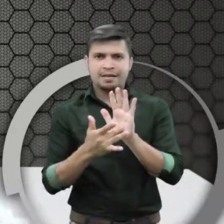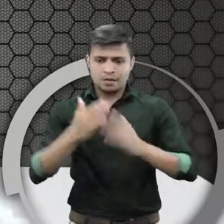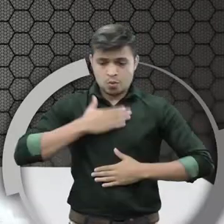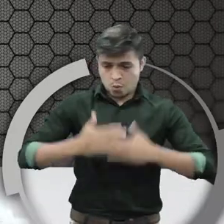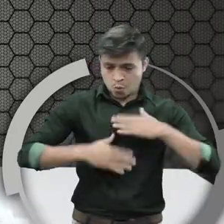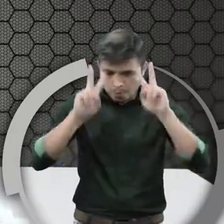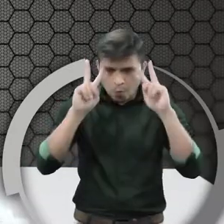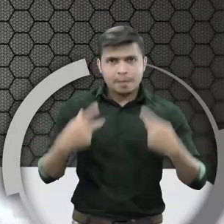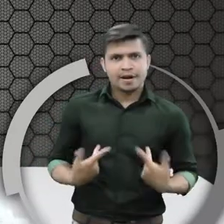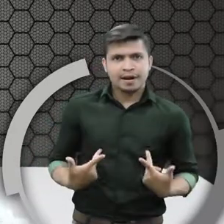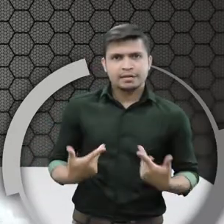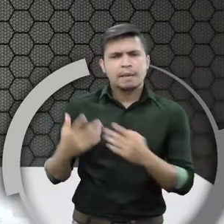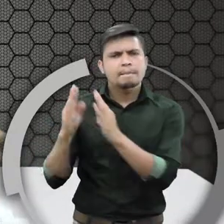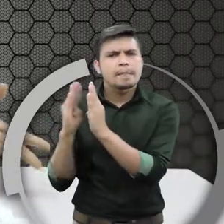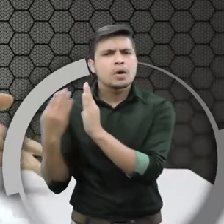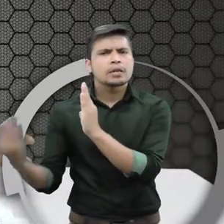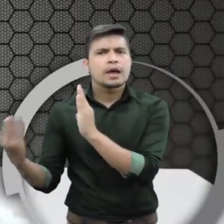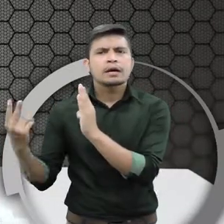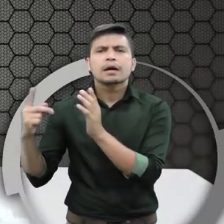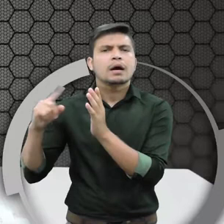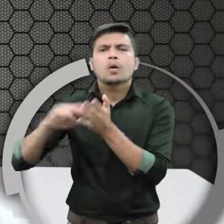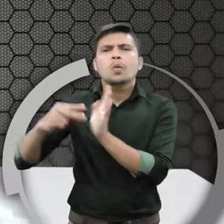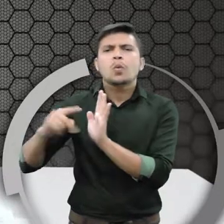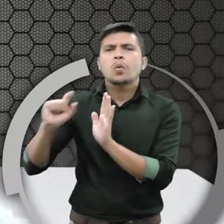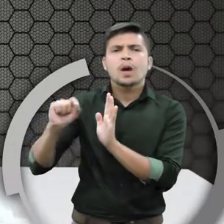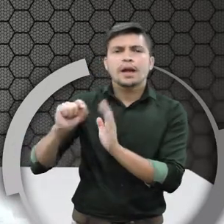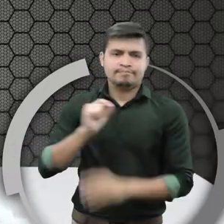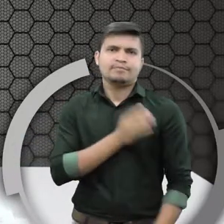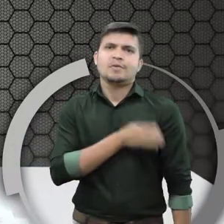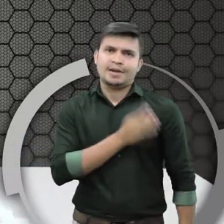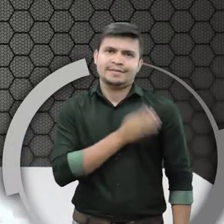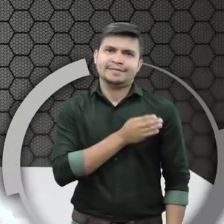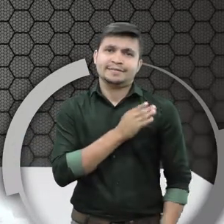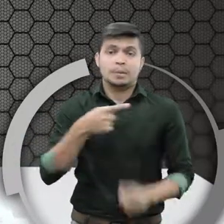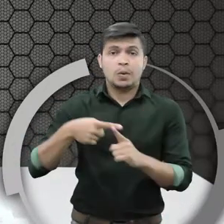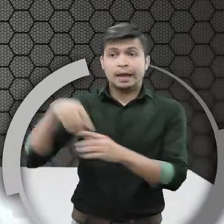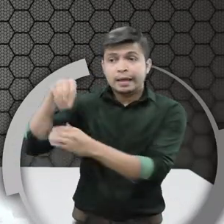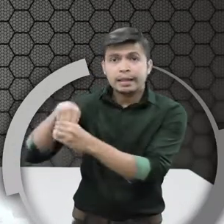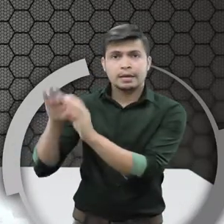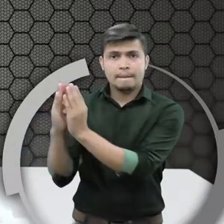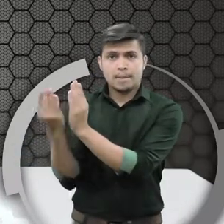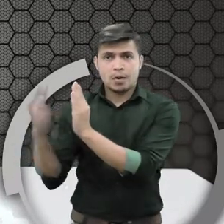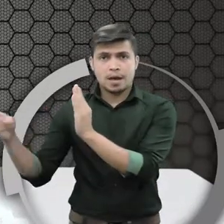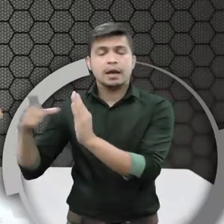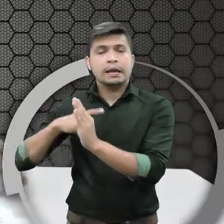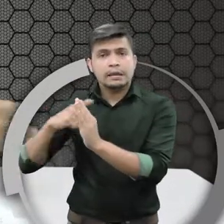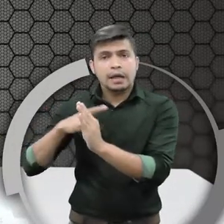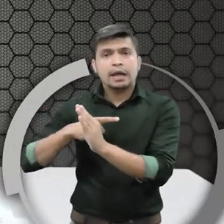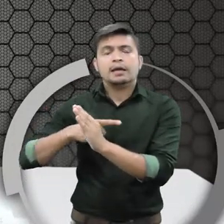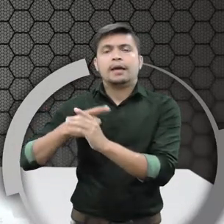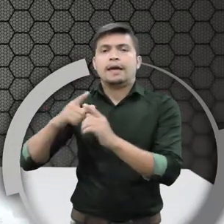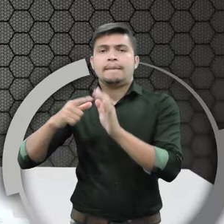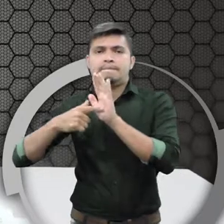seria o coração. Lá vão acontecer diversas emoções, desde aquele sarau emocionante até uma